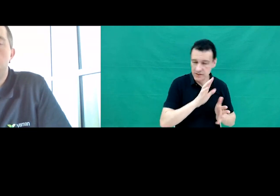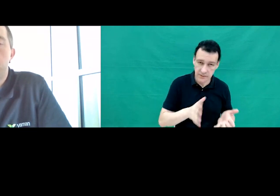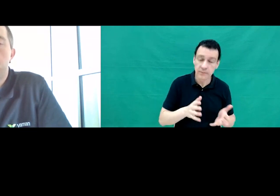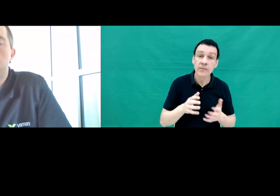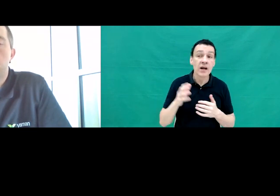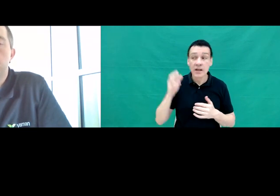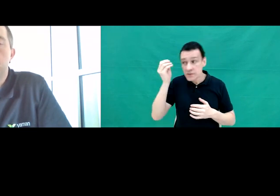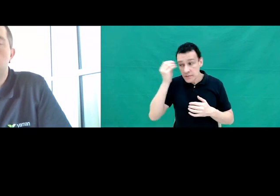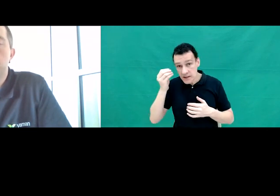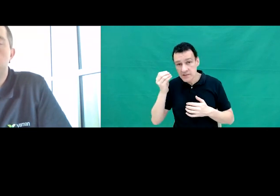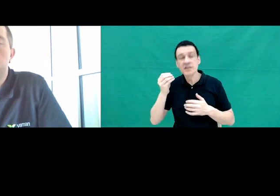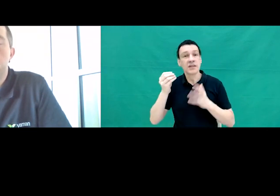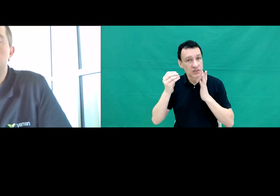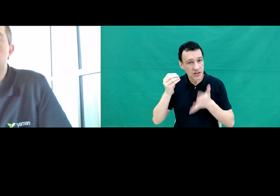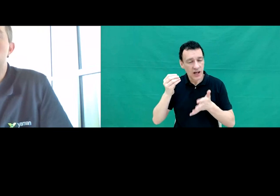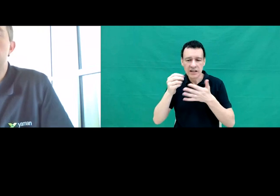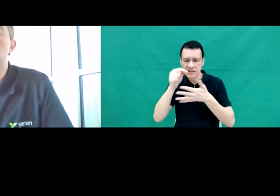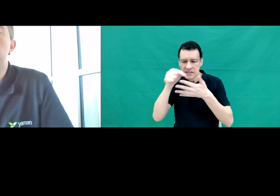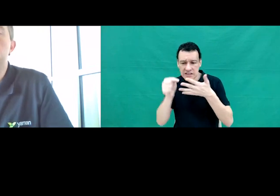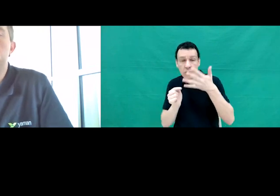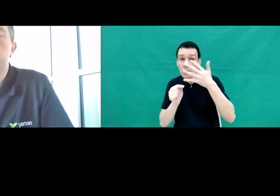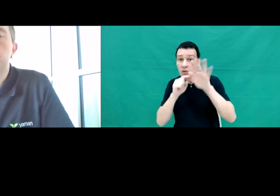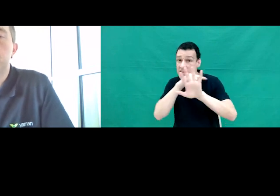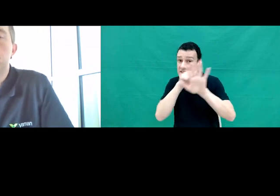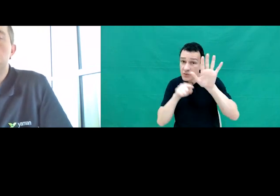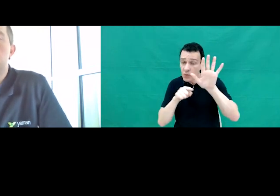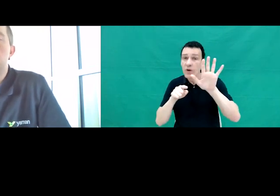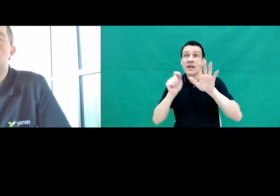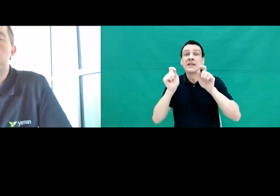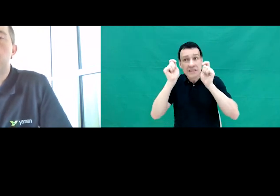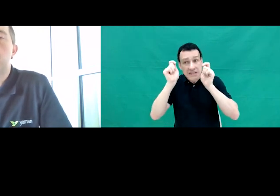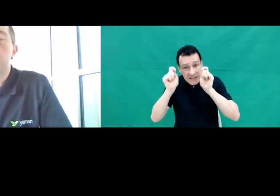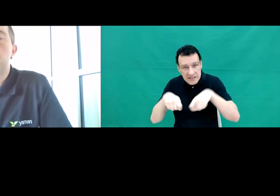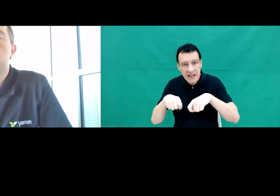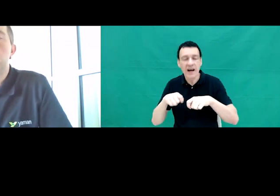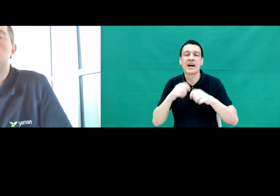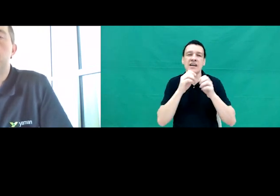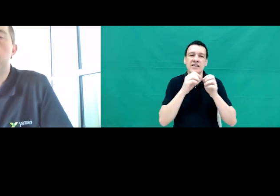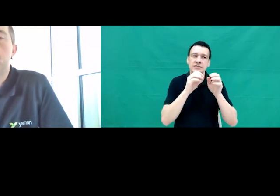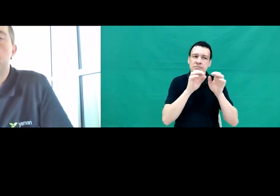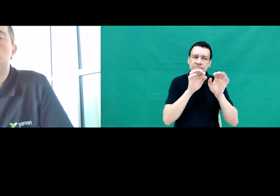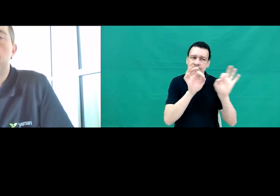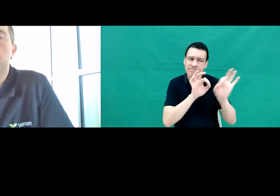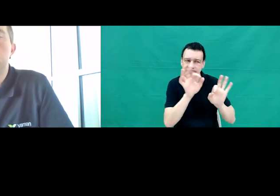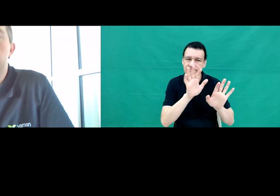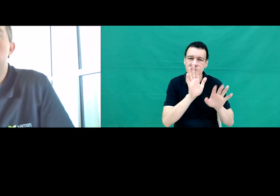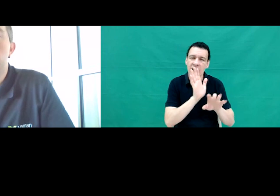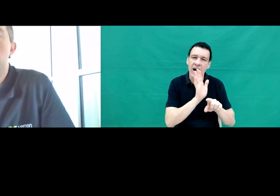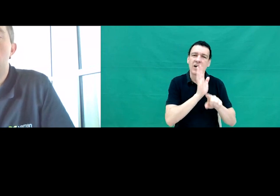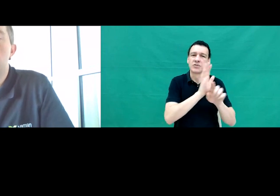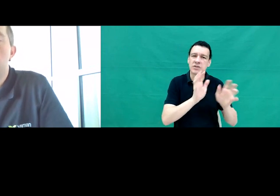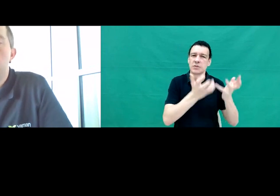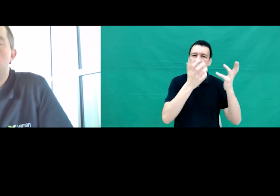essa ferramenta com 5 possibilidades ou com 5 princípios que, na opinião dele, bem interessante,